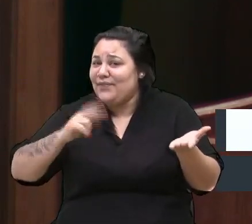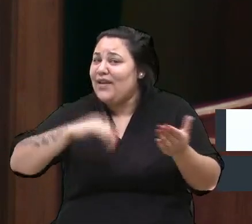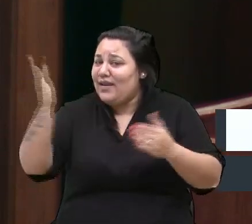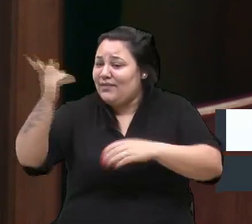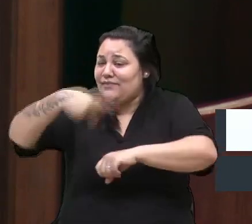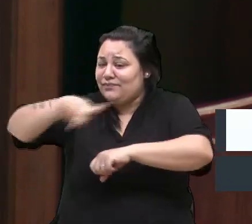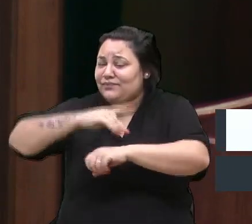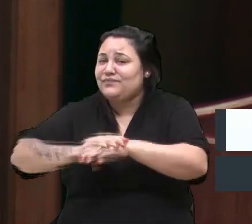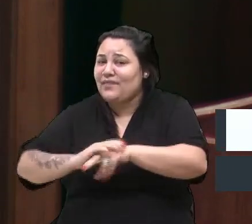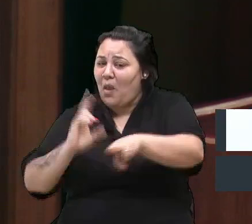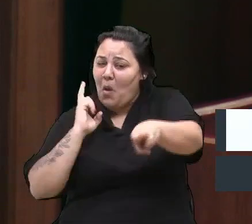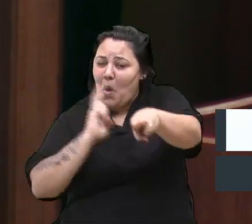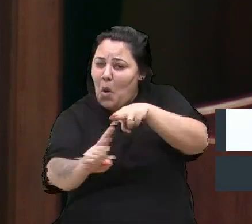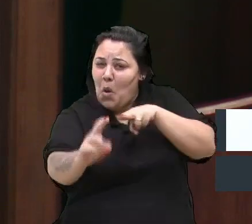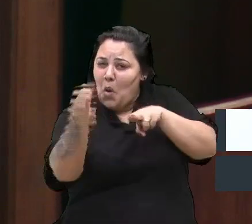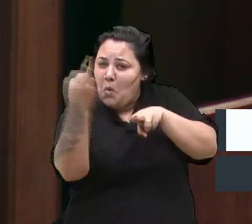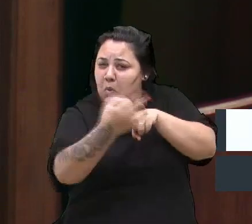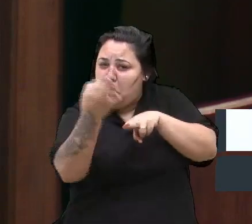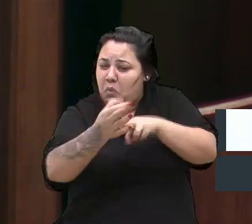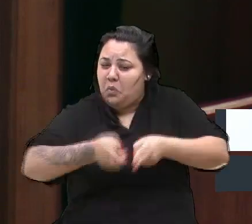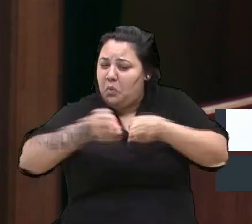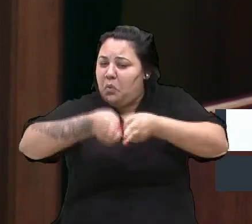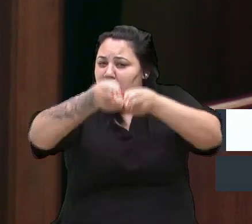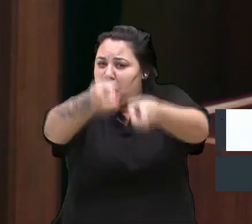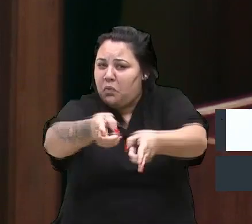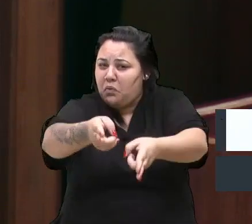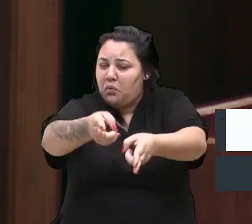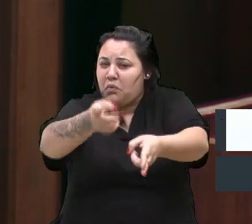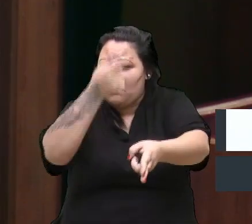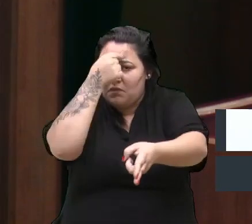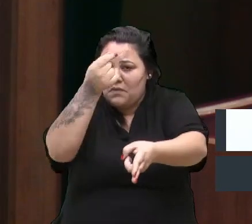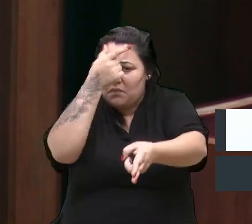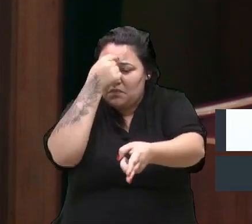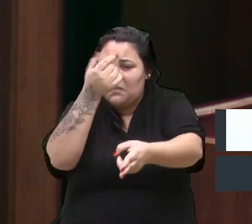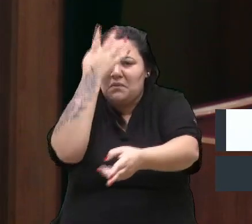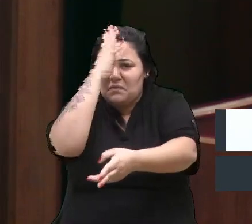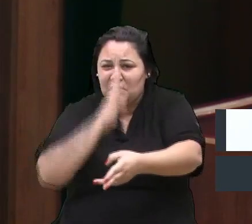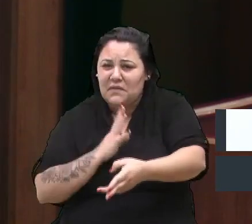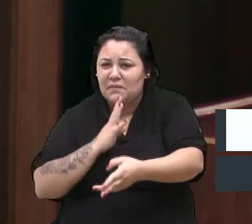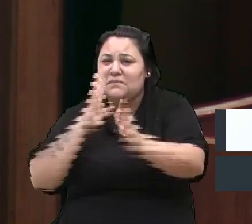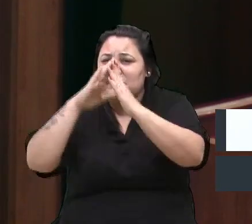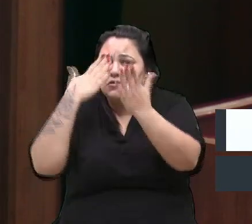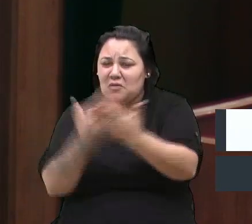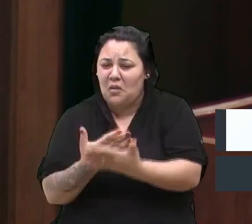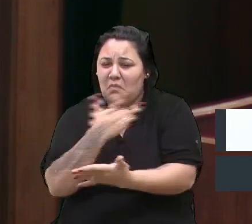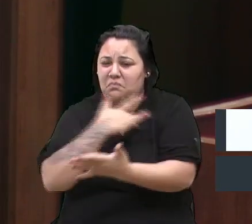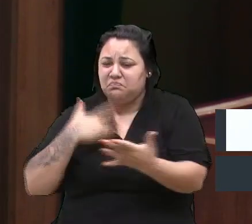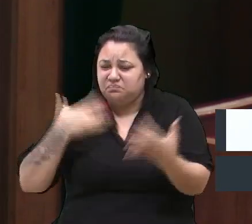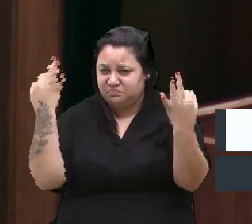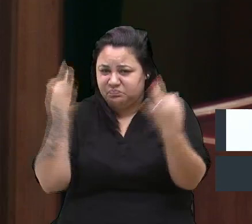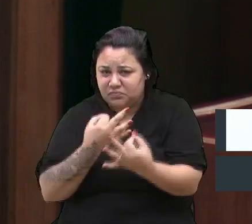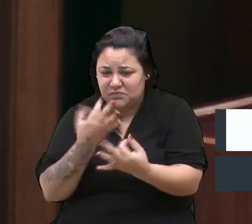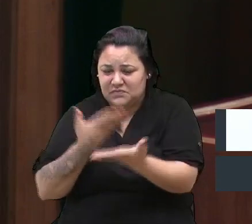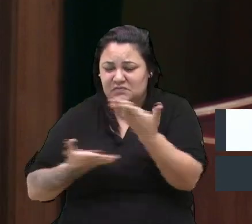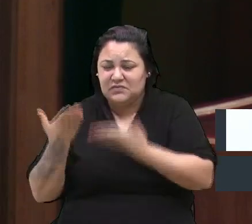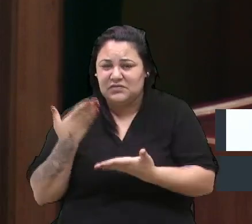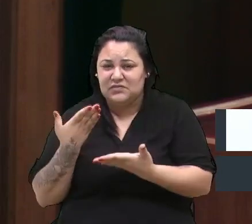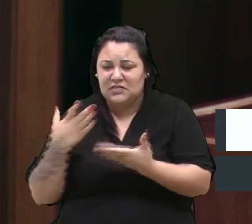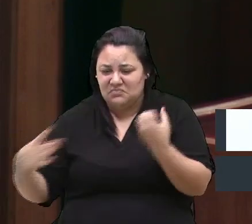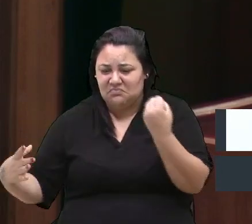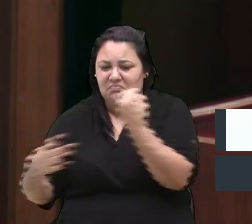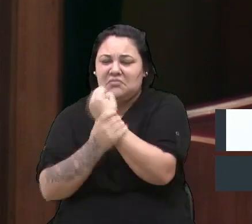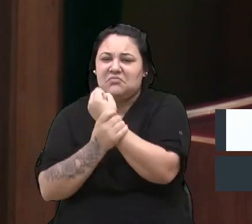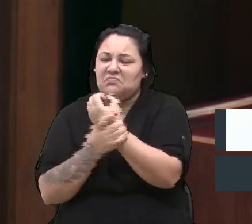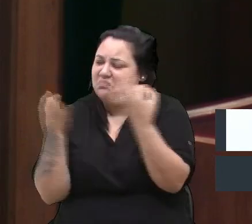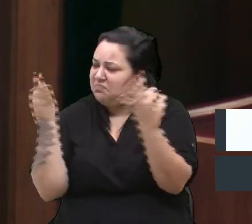de última geração, escolas e faculdades gratuitas, saúde de excelência e uma segurança que nem